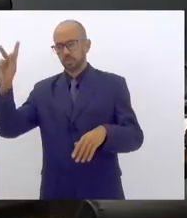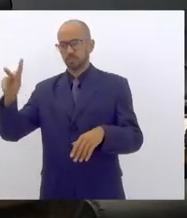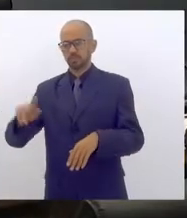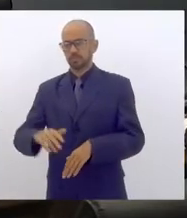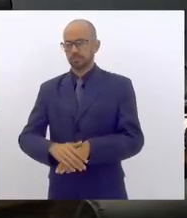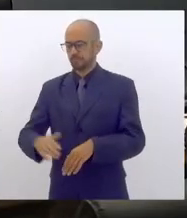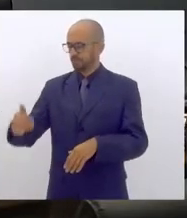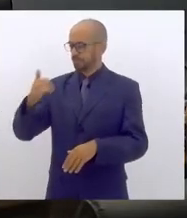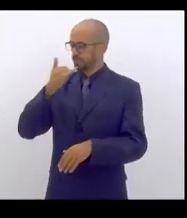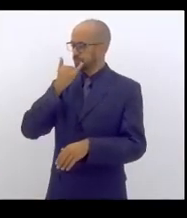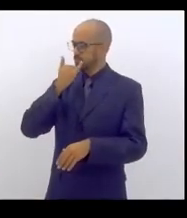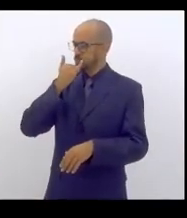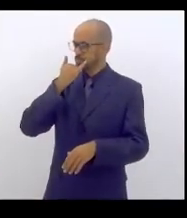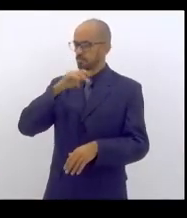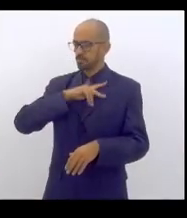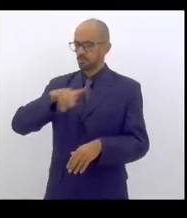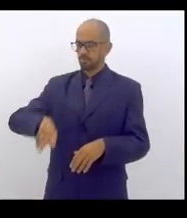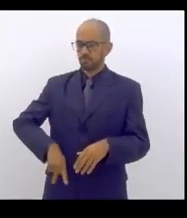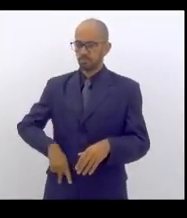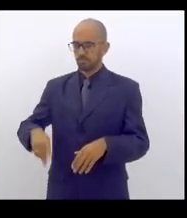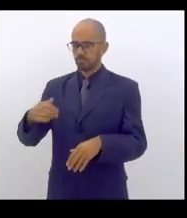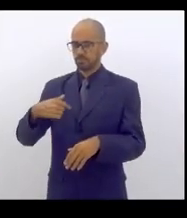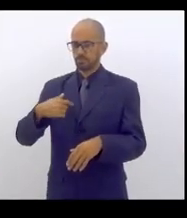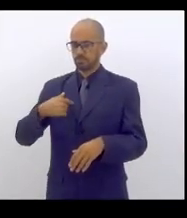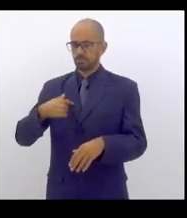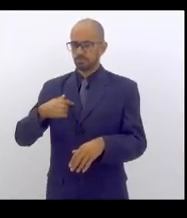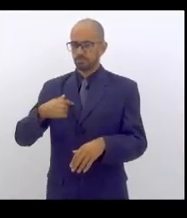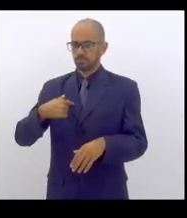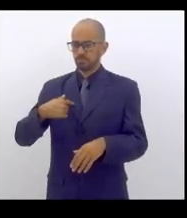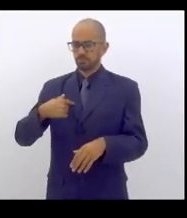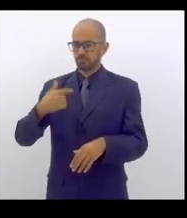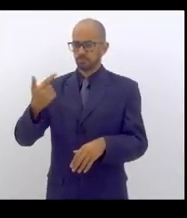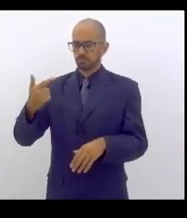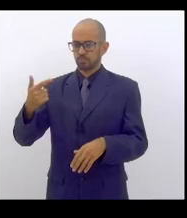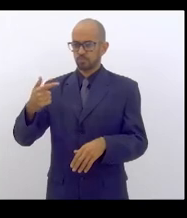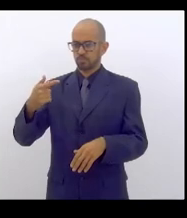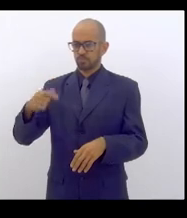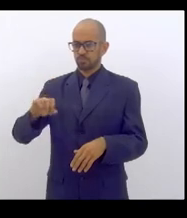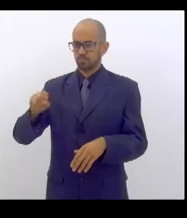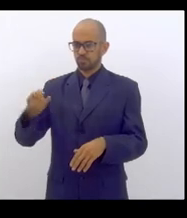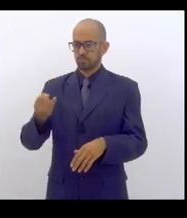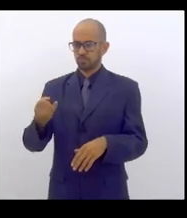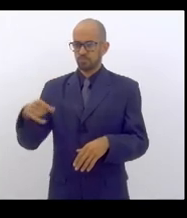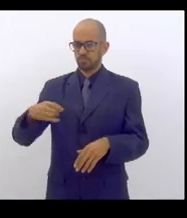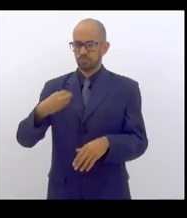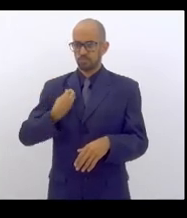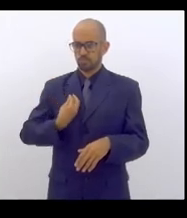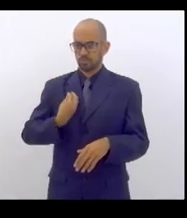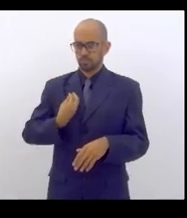Presidente, desculpa, eu não tive a oportunidade de participar do Colégio de Líderes.